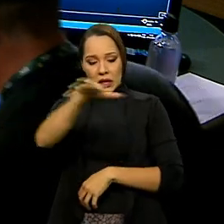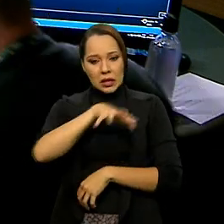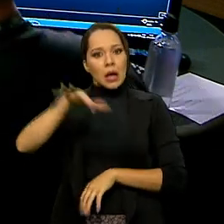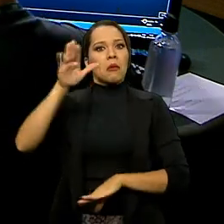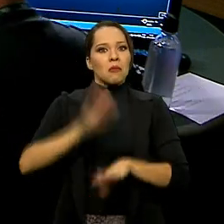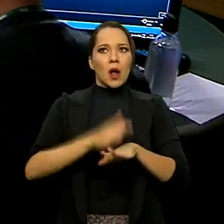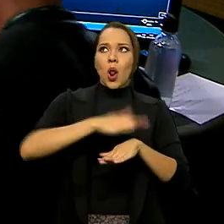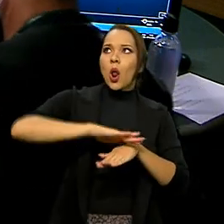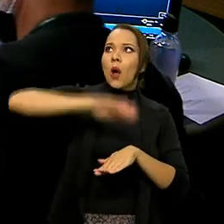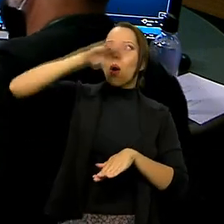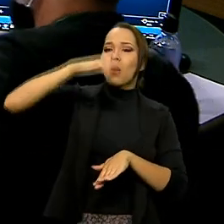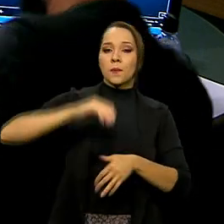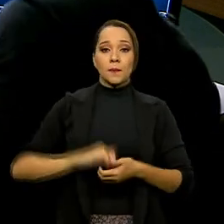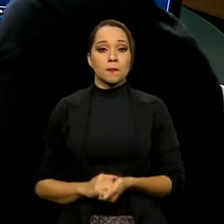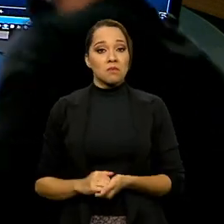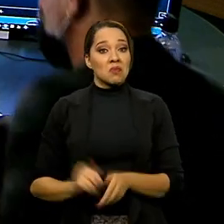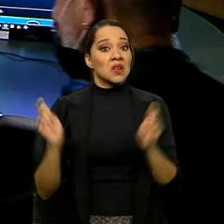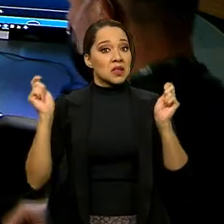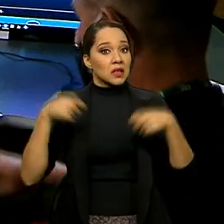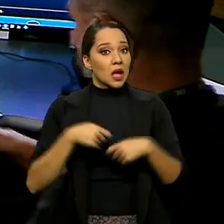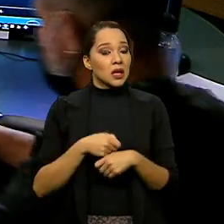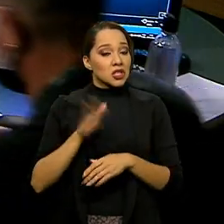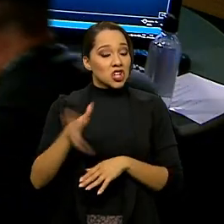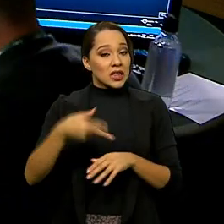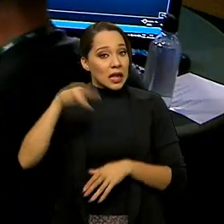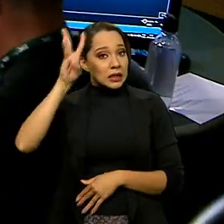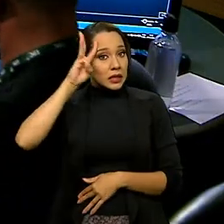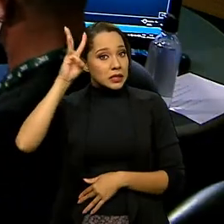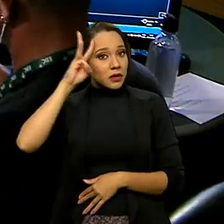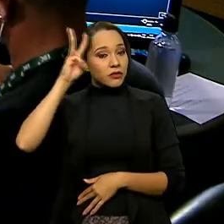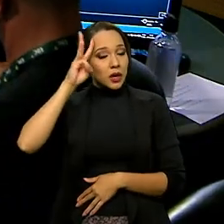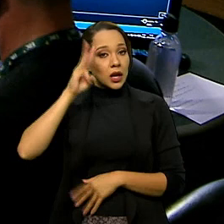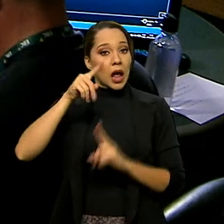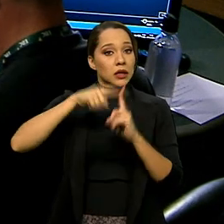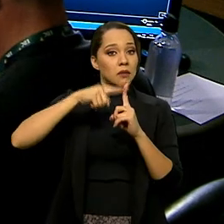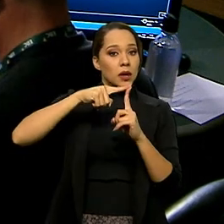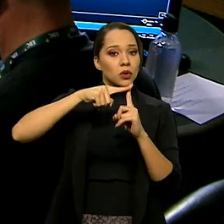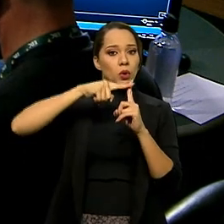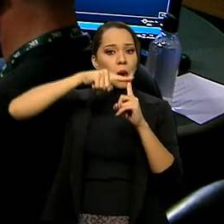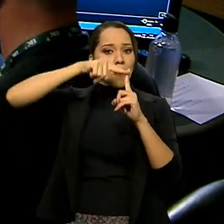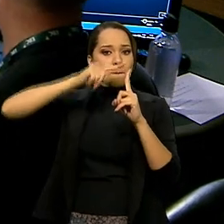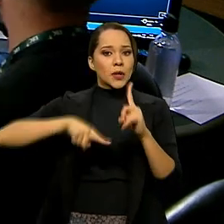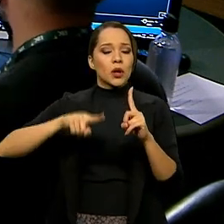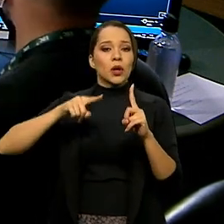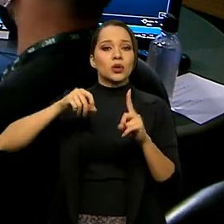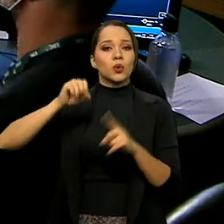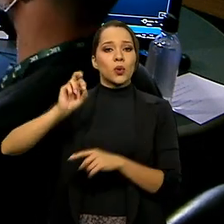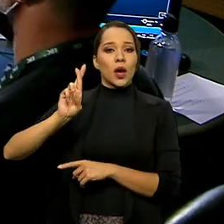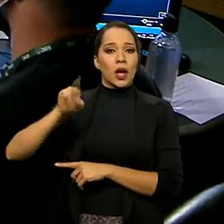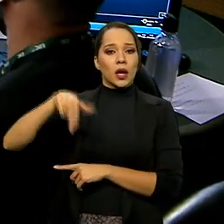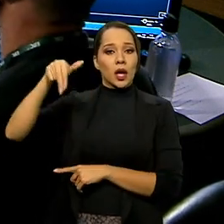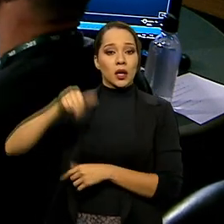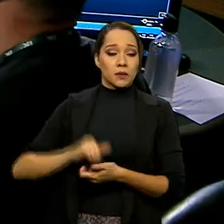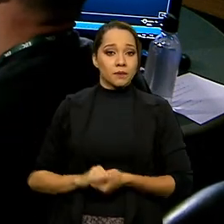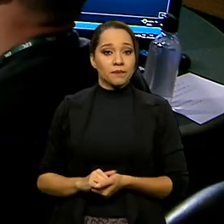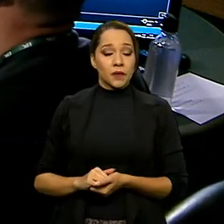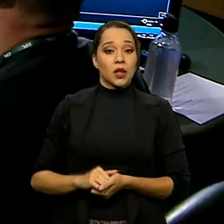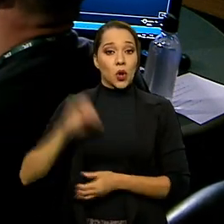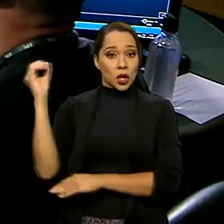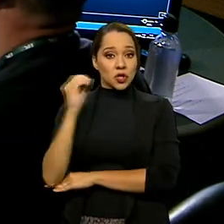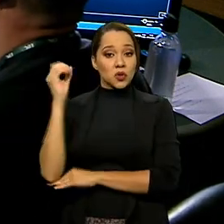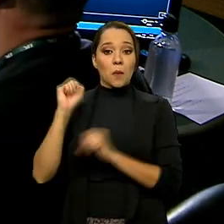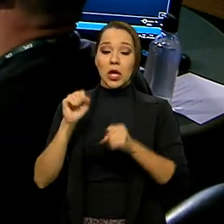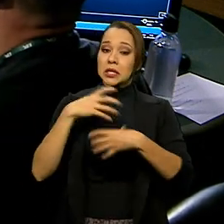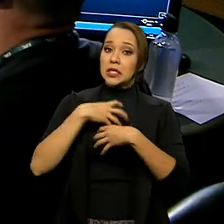maior altitude. A previsão é que já nesta terça-feira a temperatura caia no Rio Grande do Sul, podendo chegar à